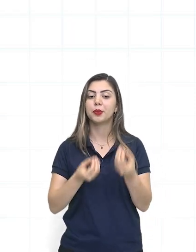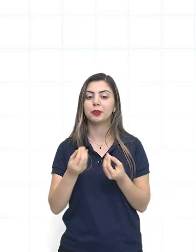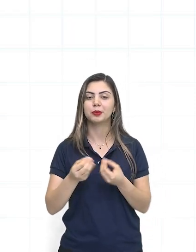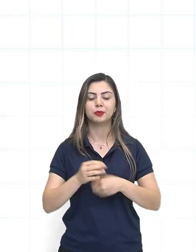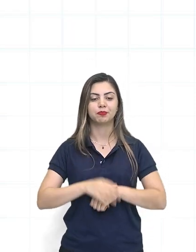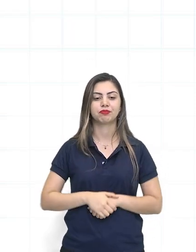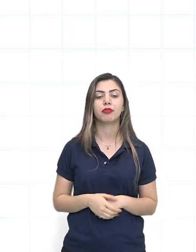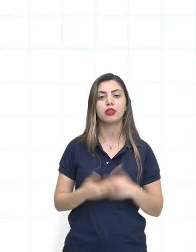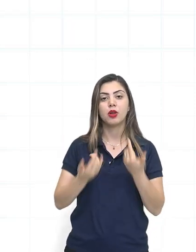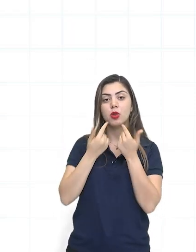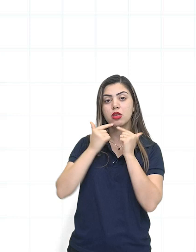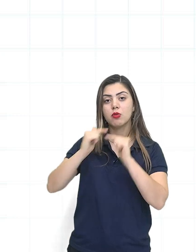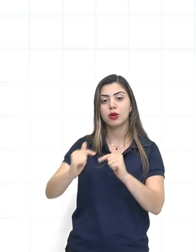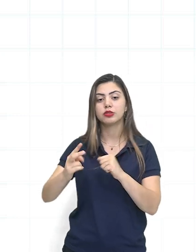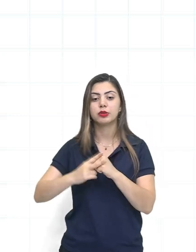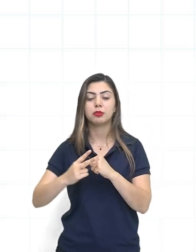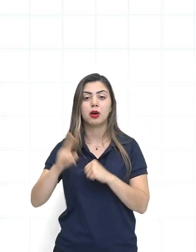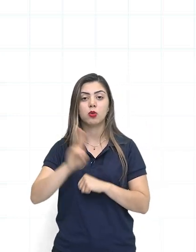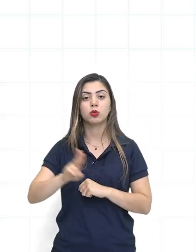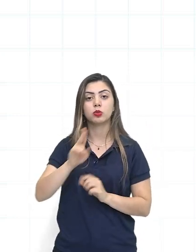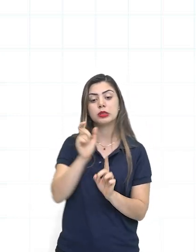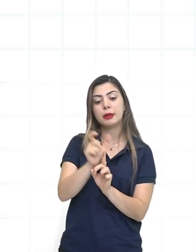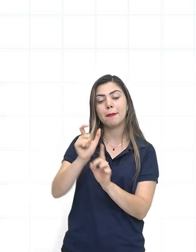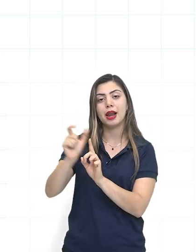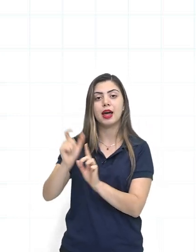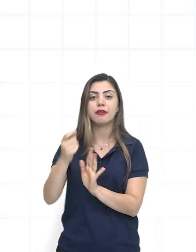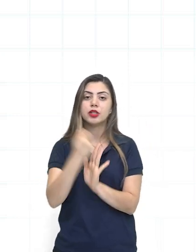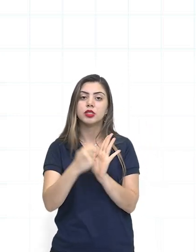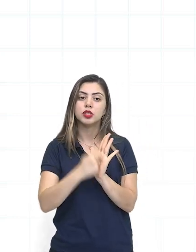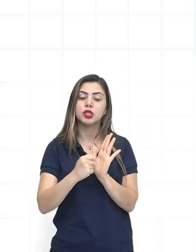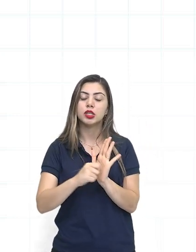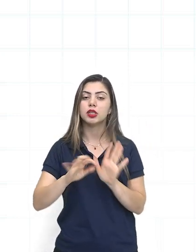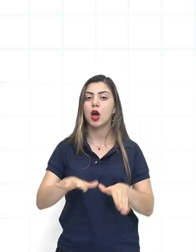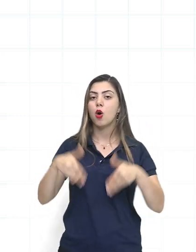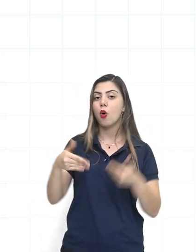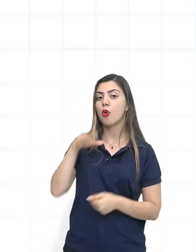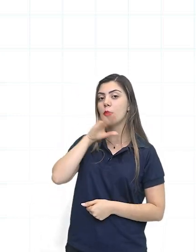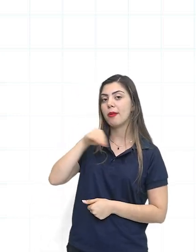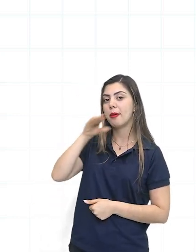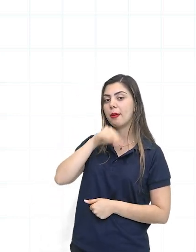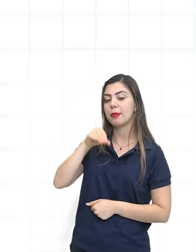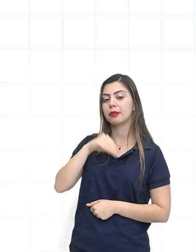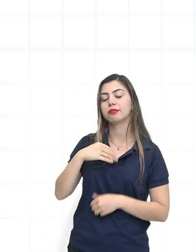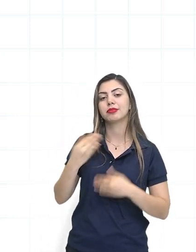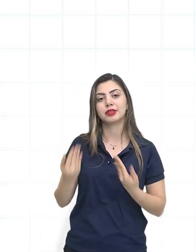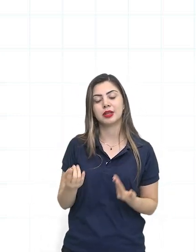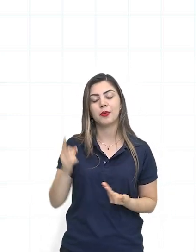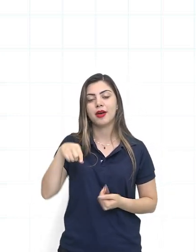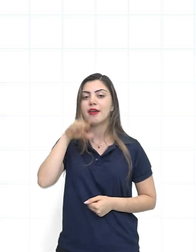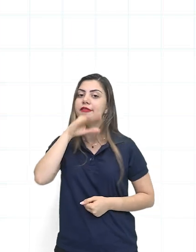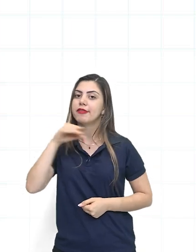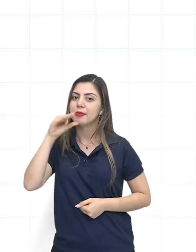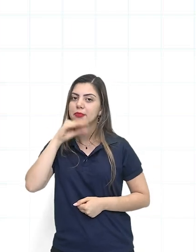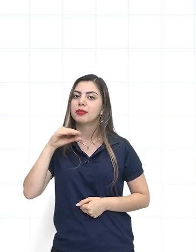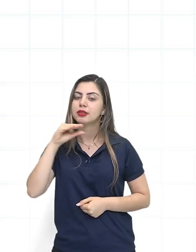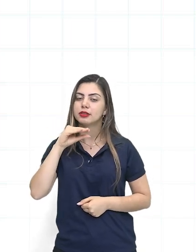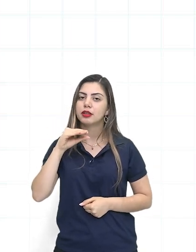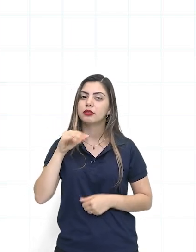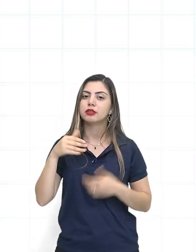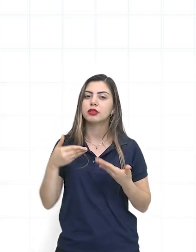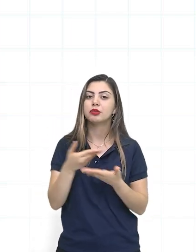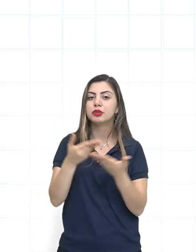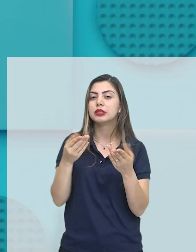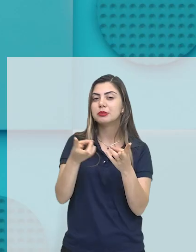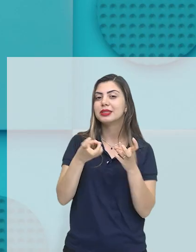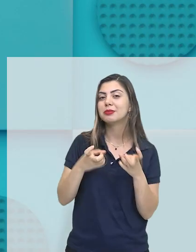linguagem verbal é aquela que utiliza palavras escritas ou faladas ou seja, a linguagem verbalizada. Então, você vai